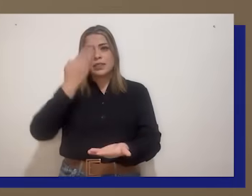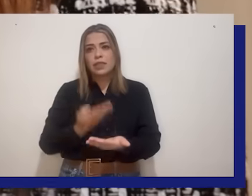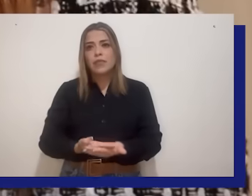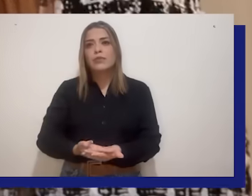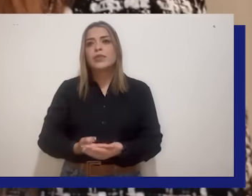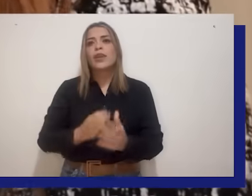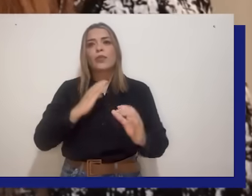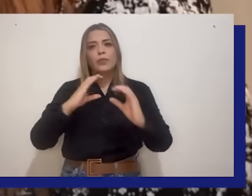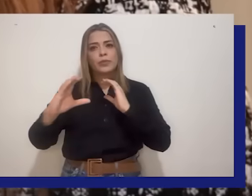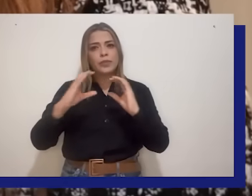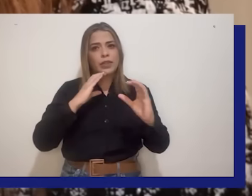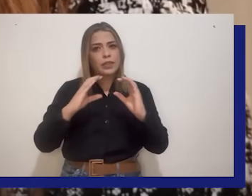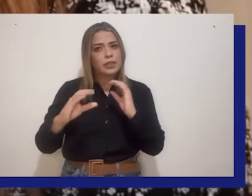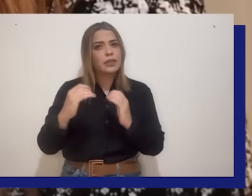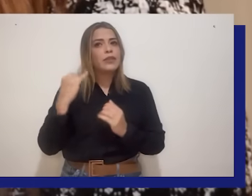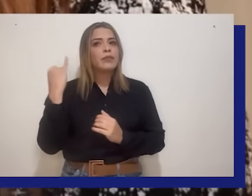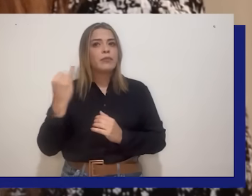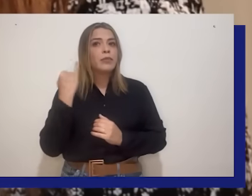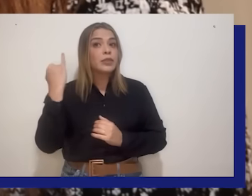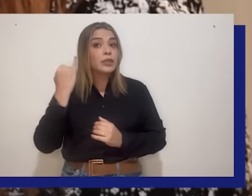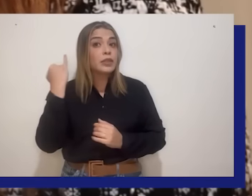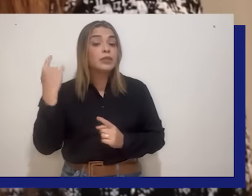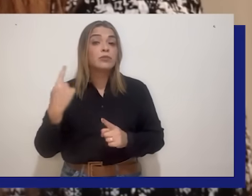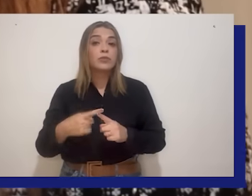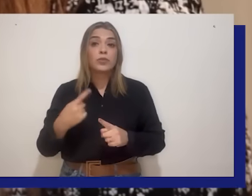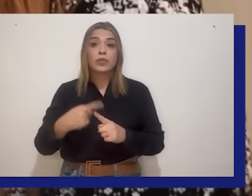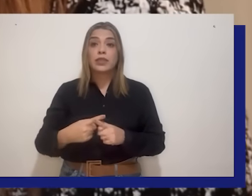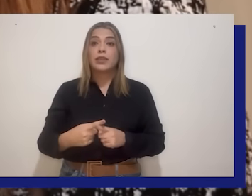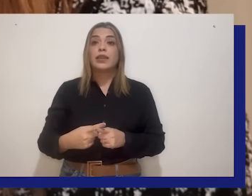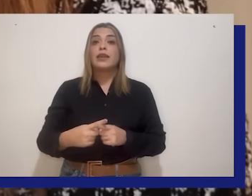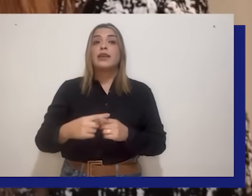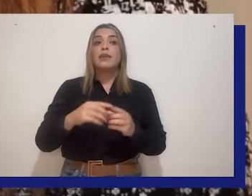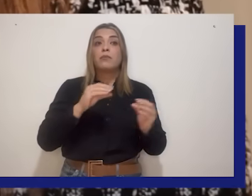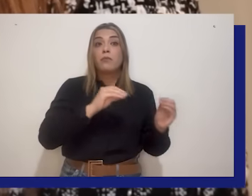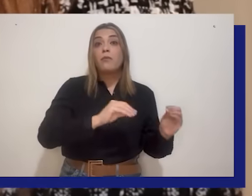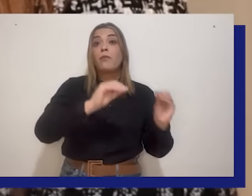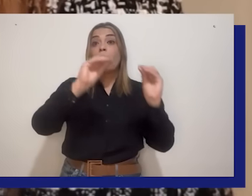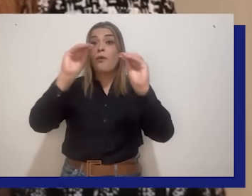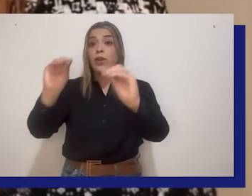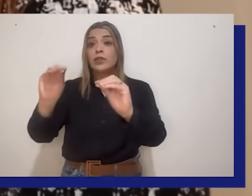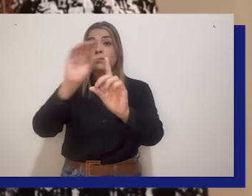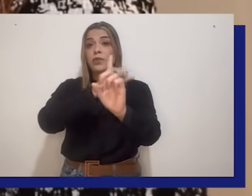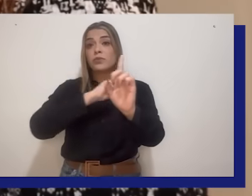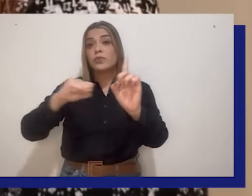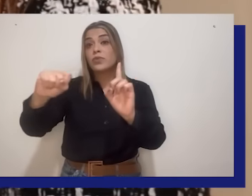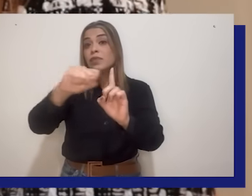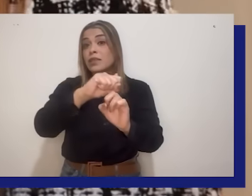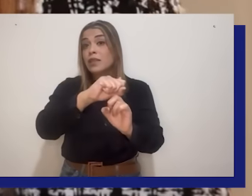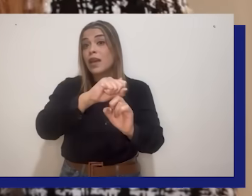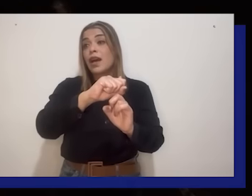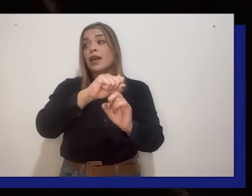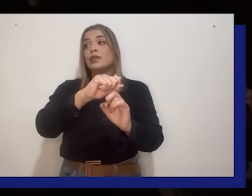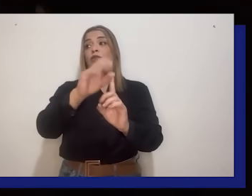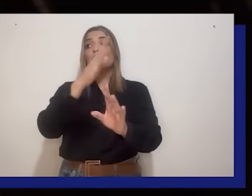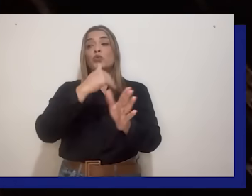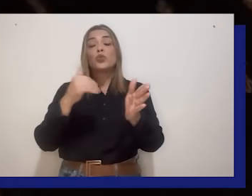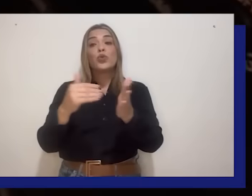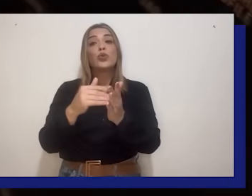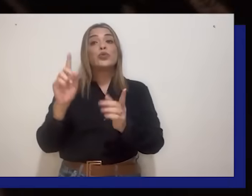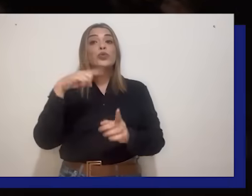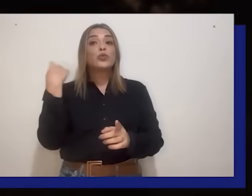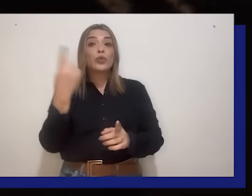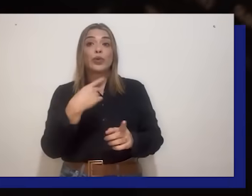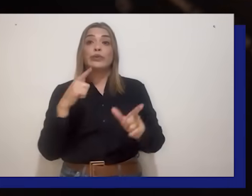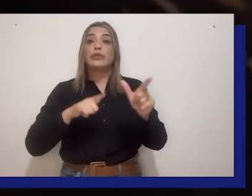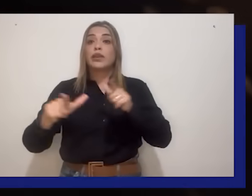poder levar o que é feito dentro do judiciário, que a gente possa se aproximar mais do público. E a